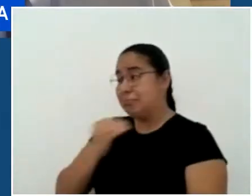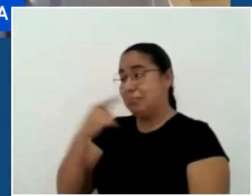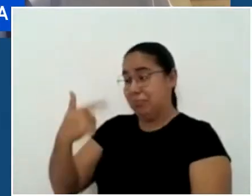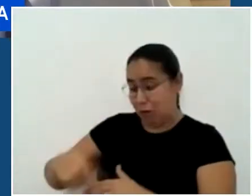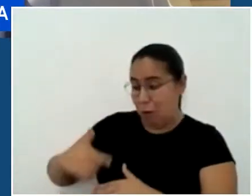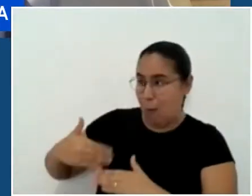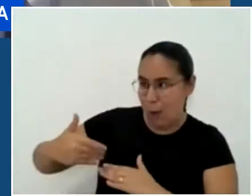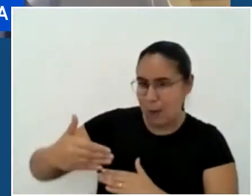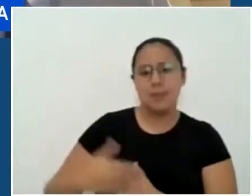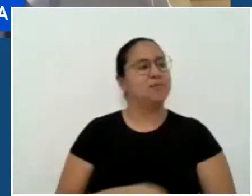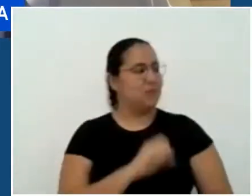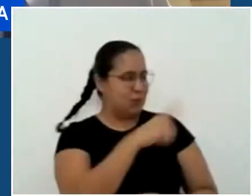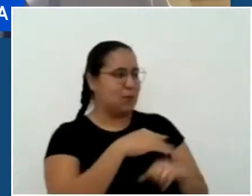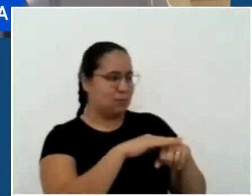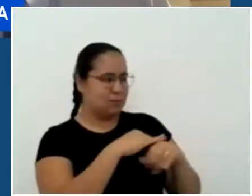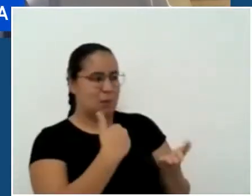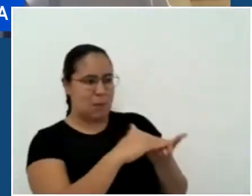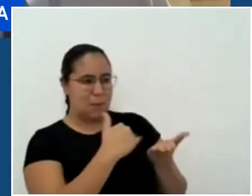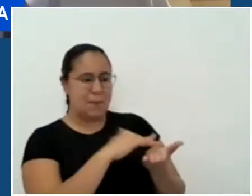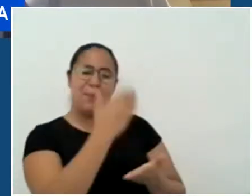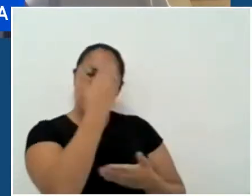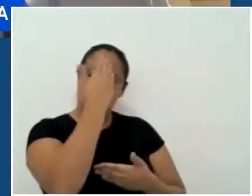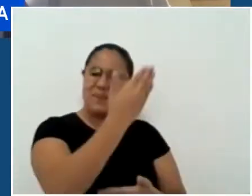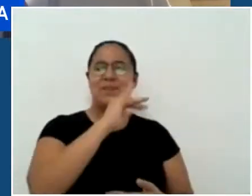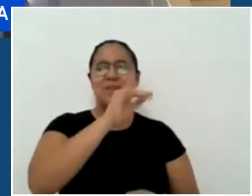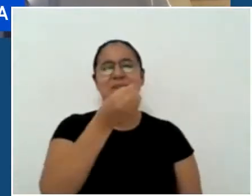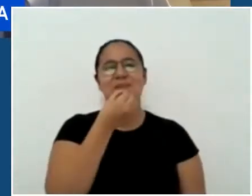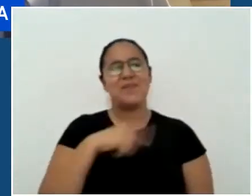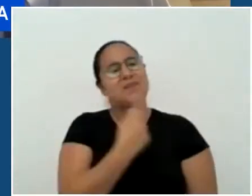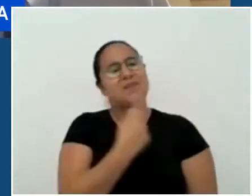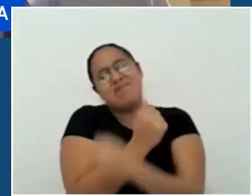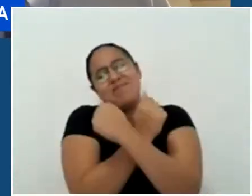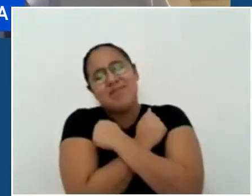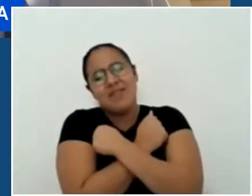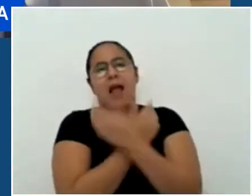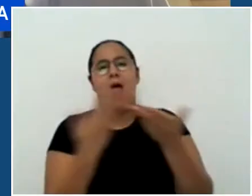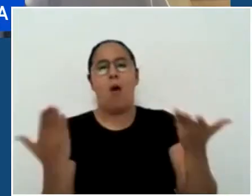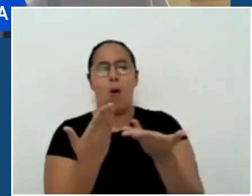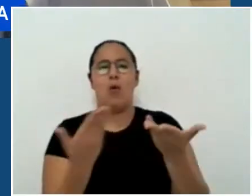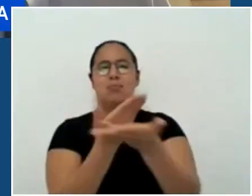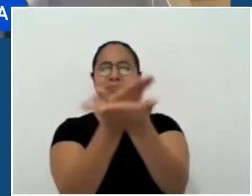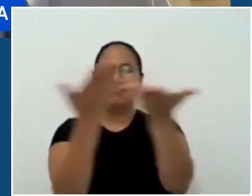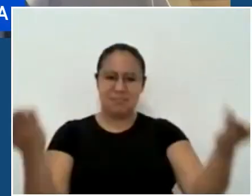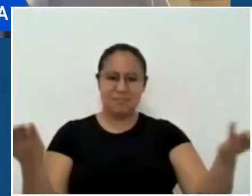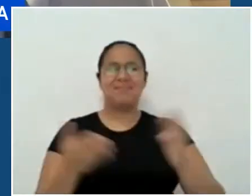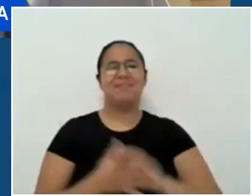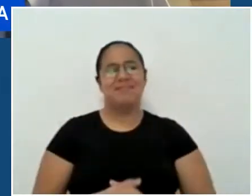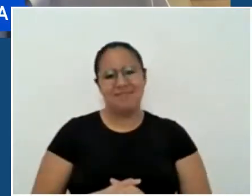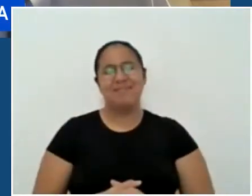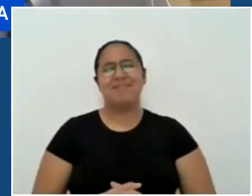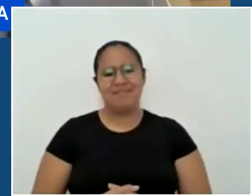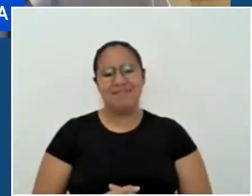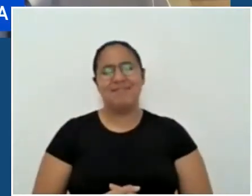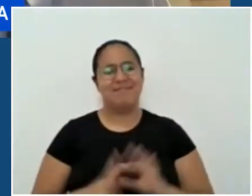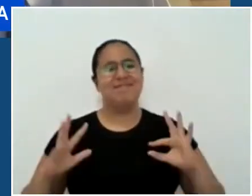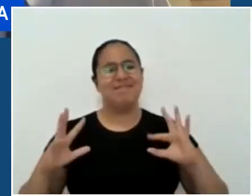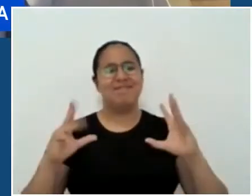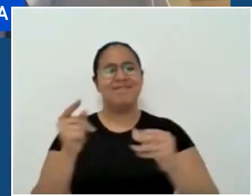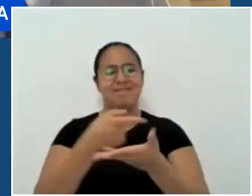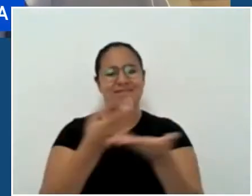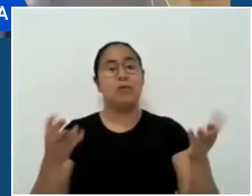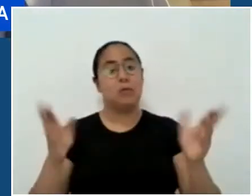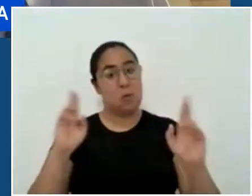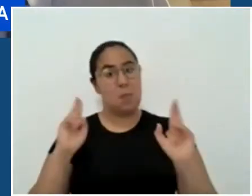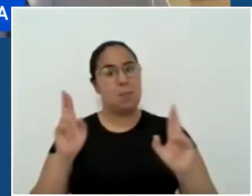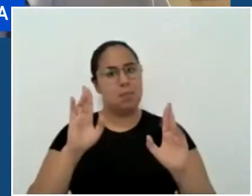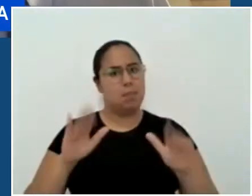Kenny, muito obrigado a oportunidade, um grande abraço para todos vocês, todo mundo esteja bem, de